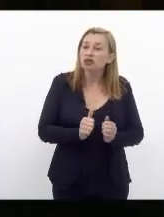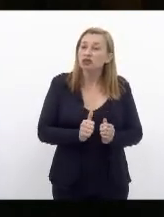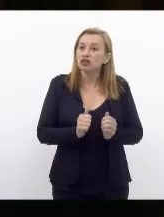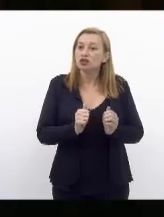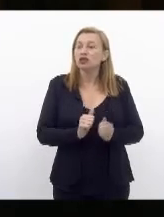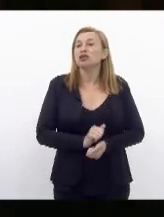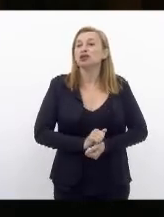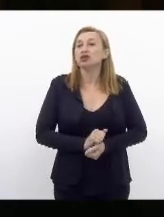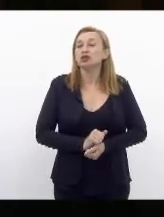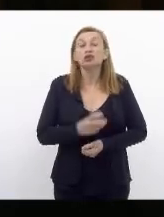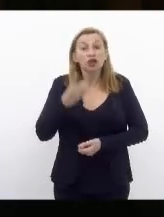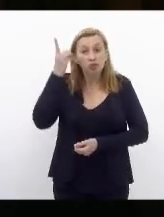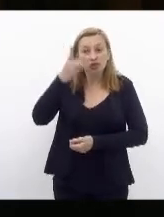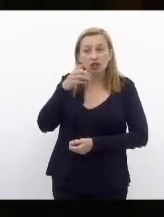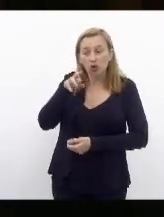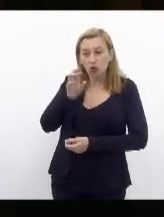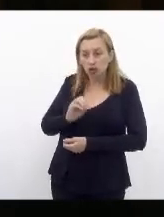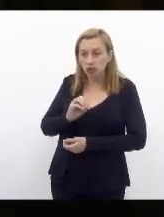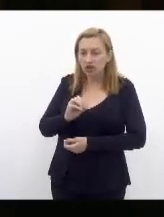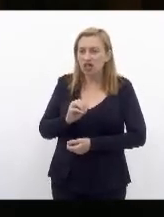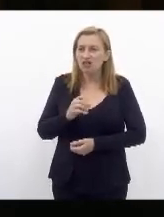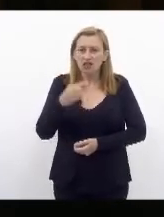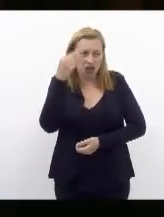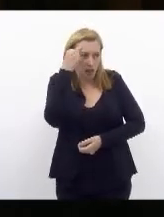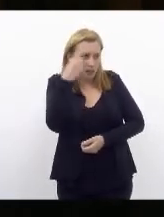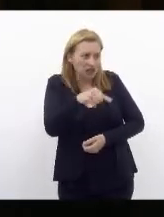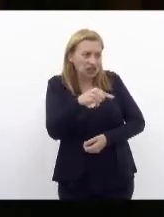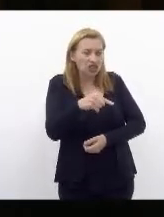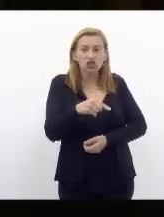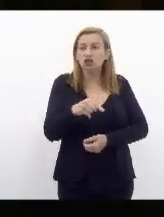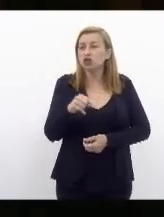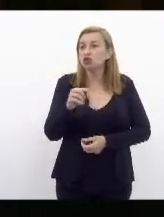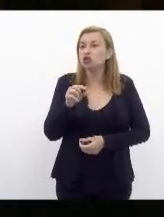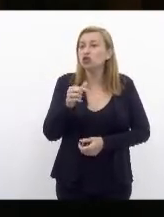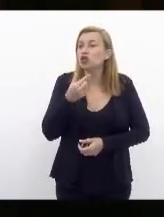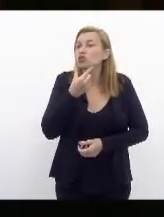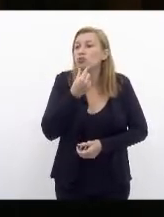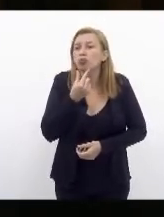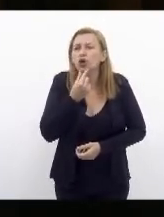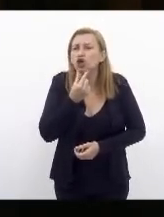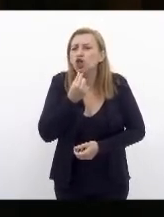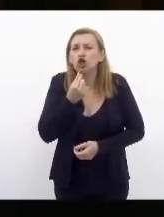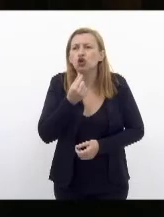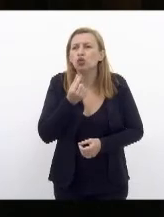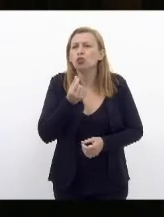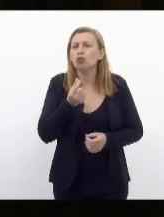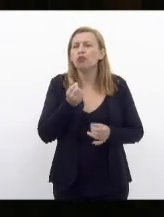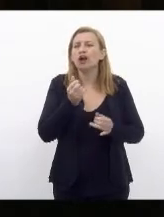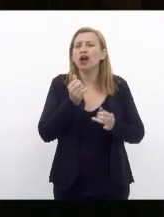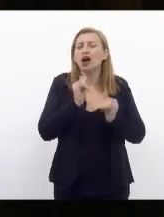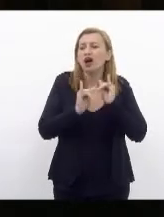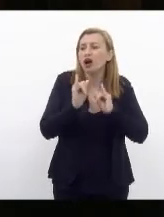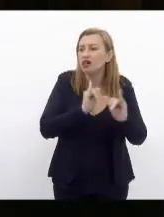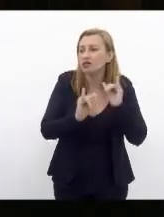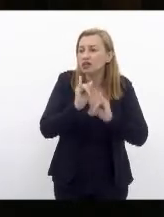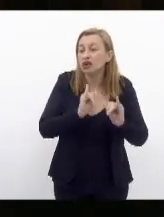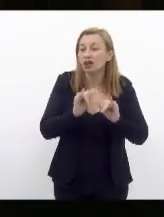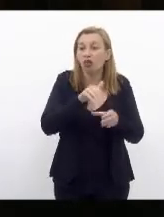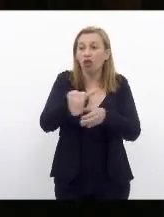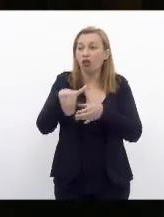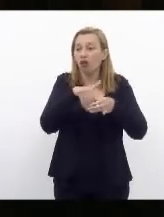Bacelar. Não fique mandando os seus meninos de recado, não fique incitando o debate